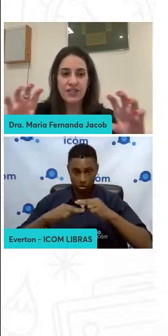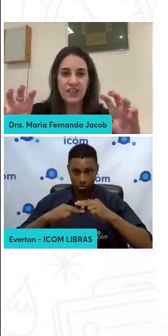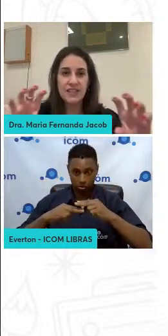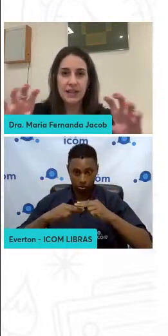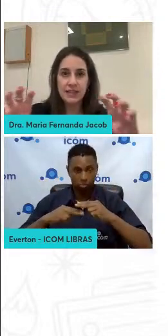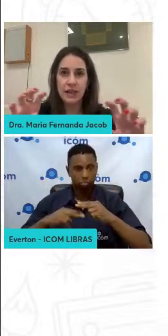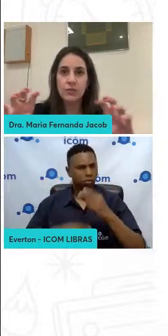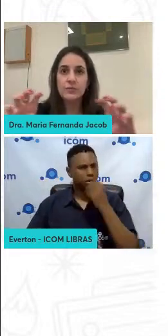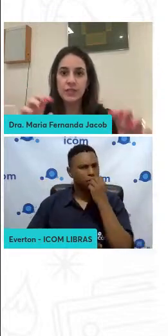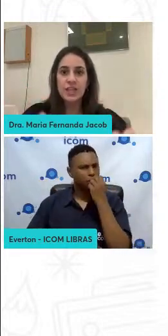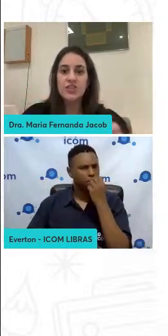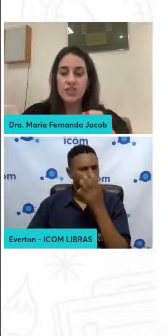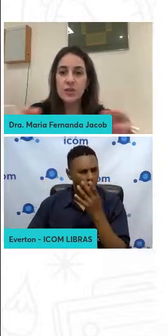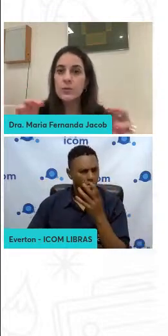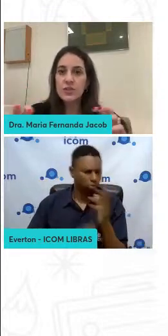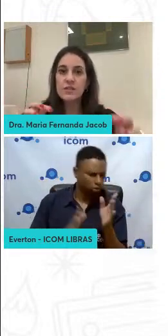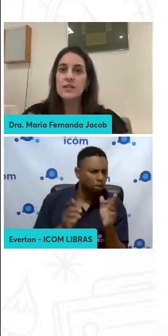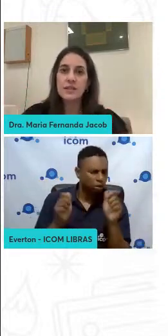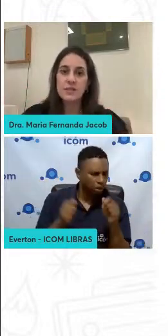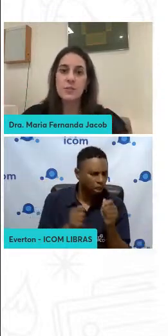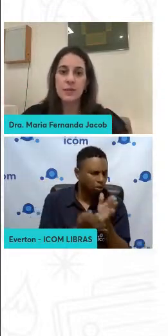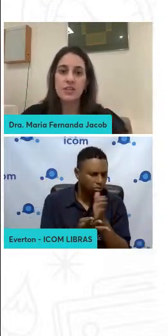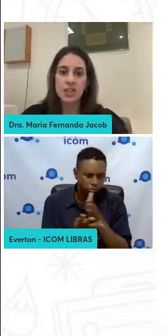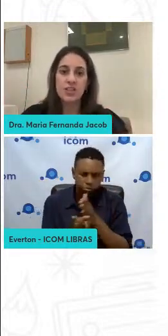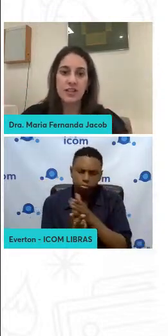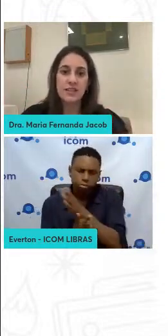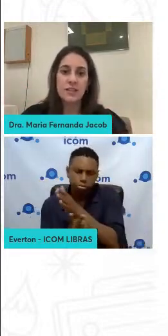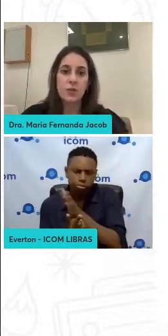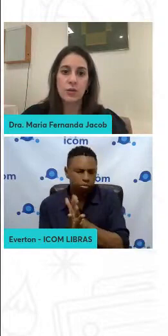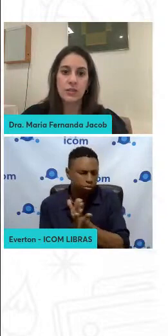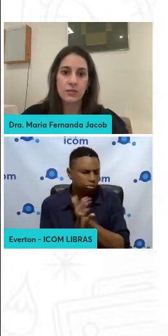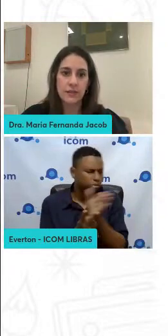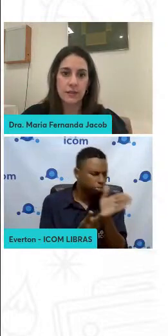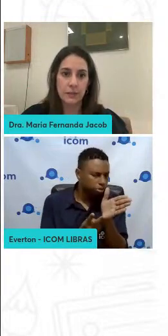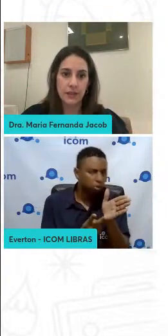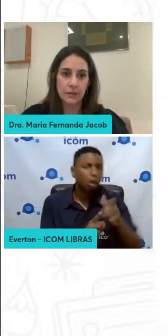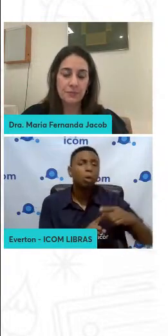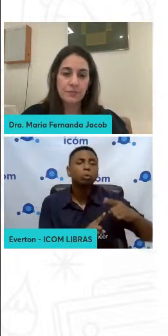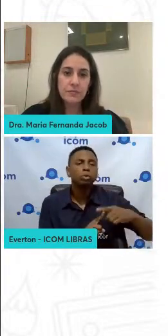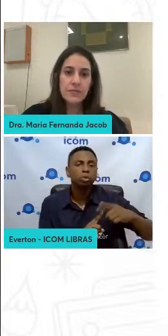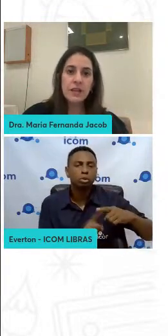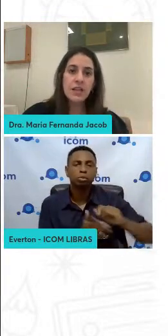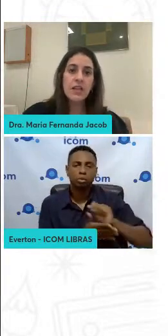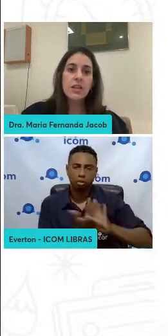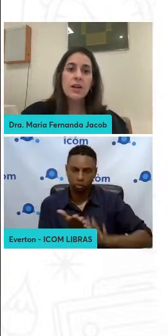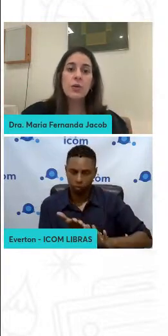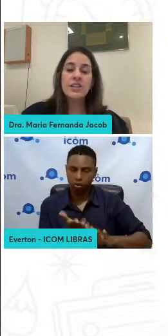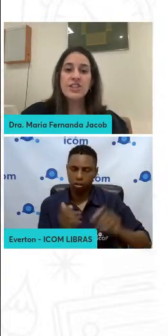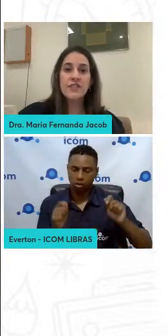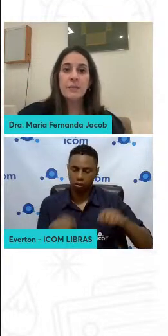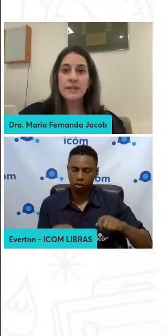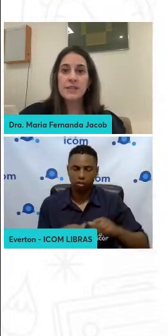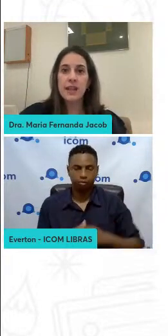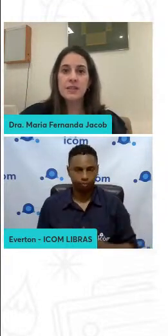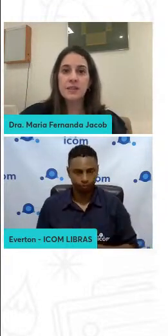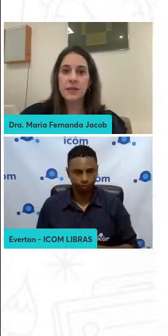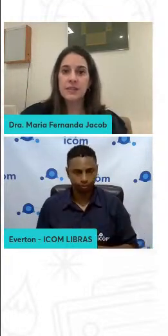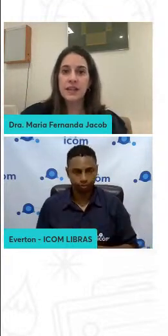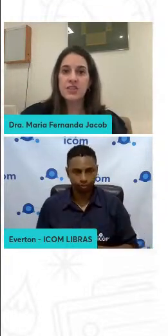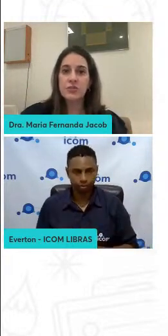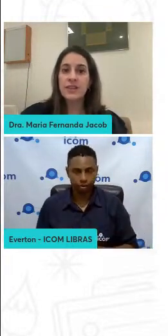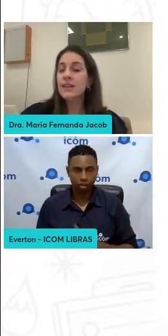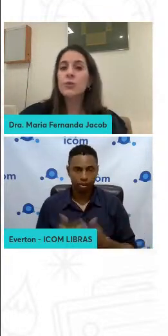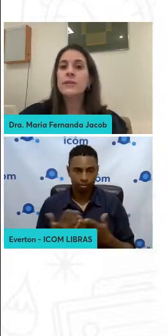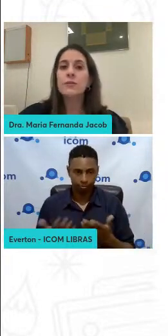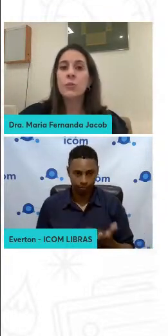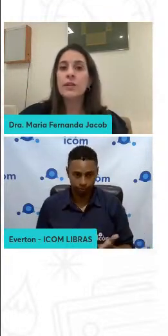essa diferenciação de tipos de exercício para a gente nessa escolha do tratamento. Quando a gente vai para a ciência também